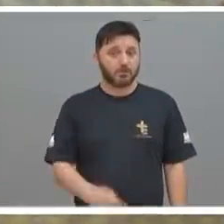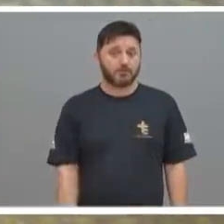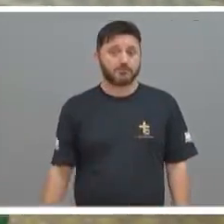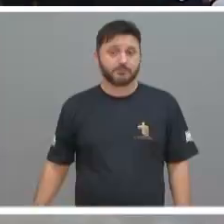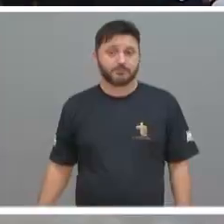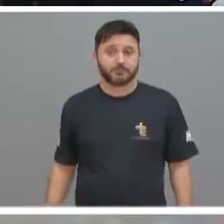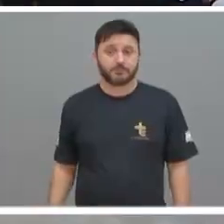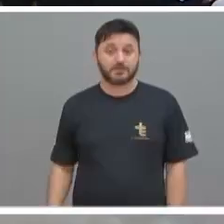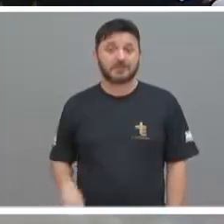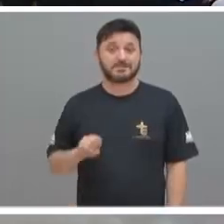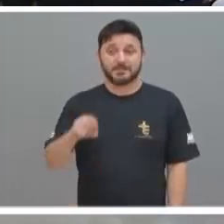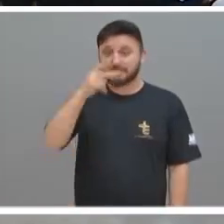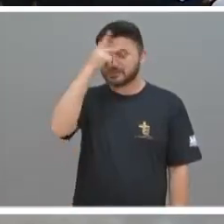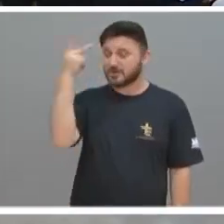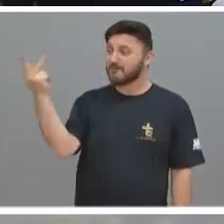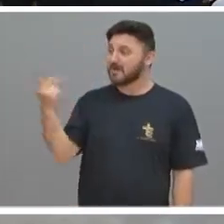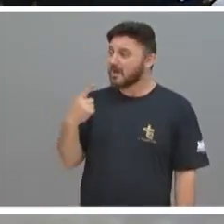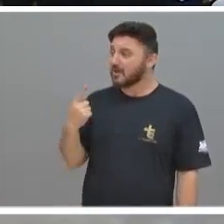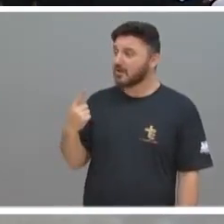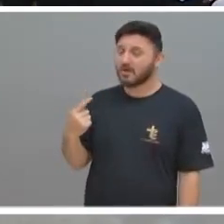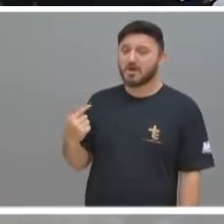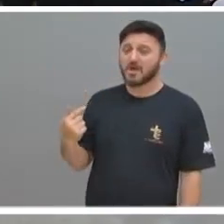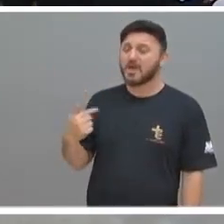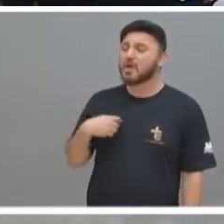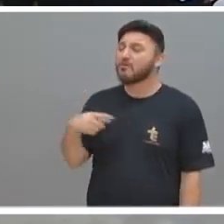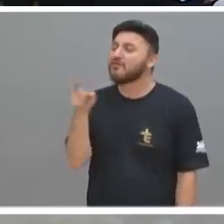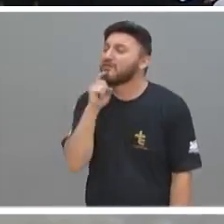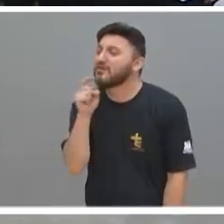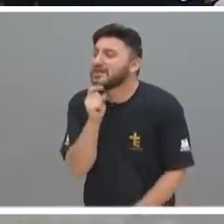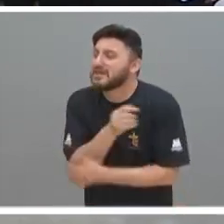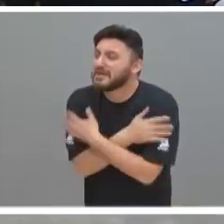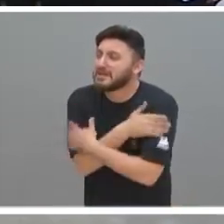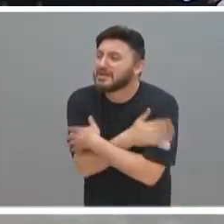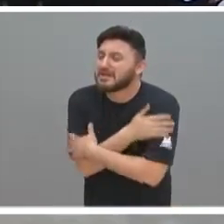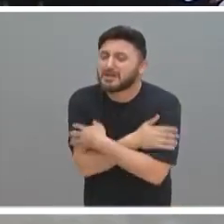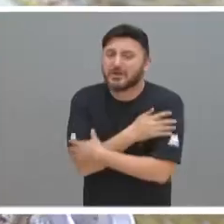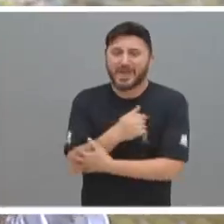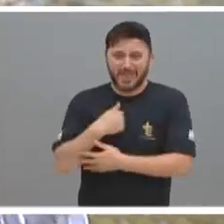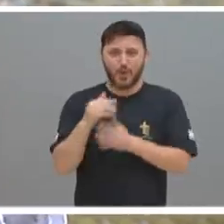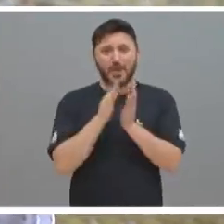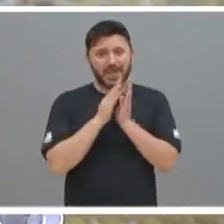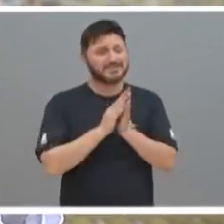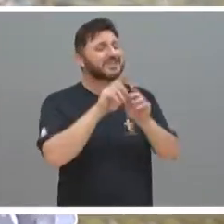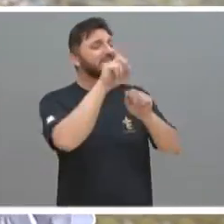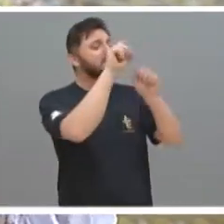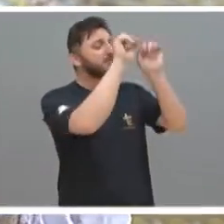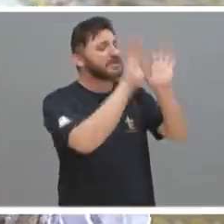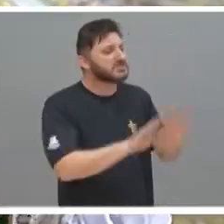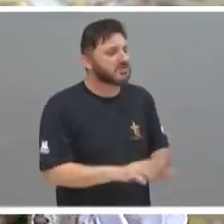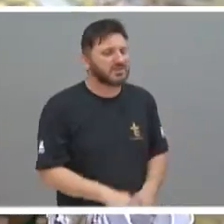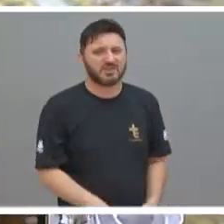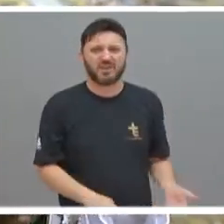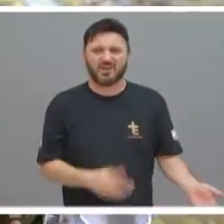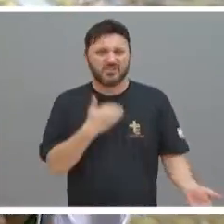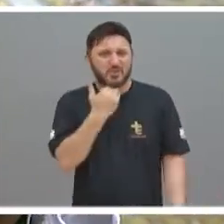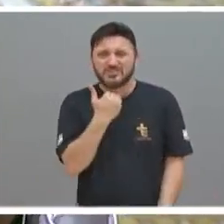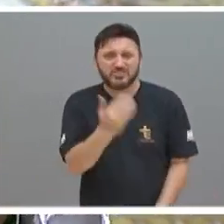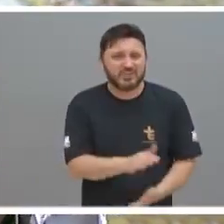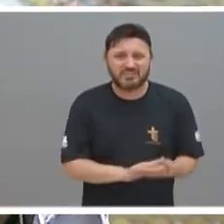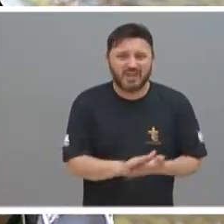Depois chegar alguém e dizer, eu estou com frio, eu vou te dar uma, vou rezo, Deus te abençoe, eu vou rezar, não reza para mim, me dê uma